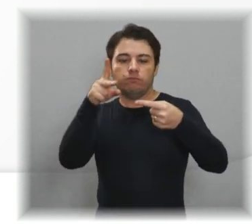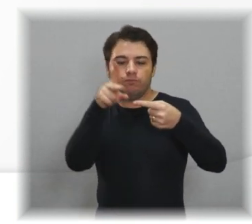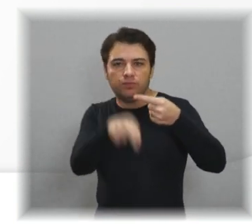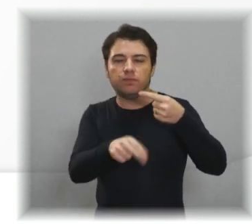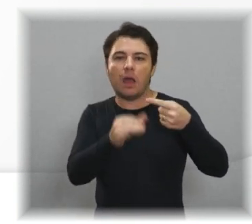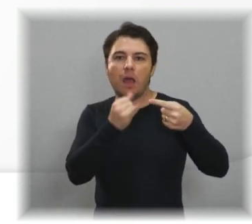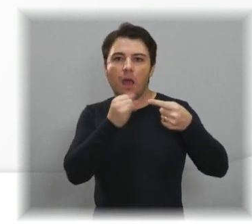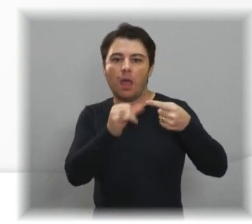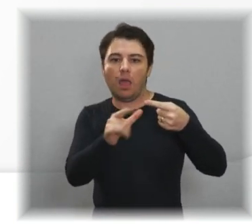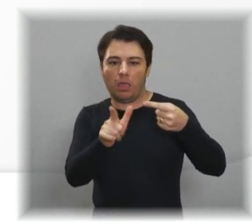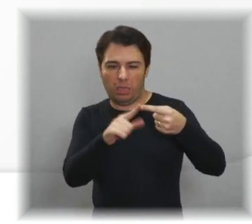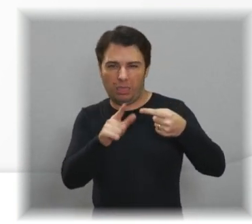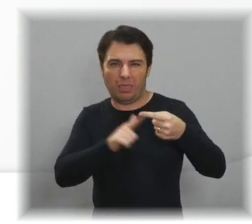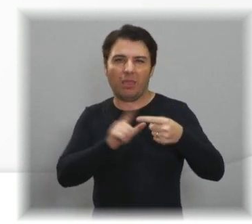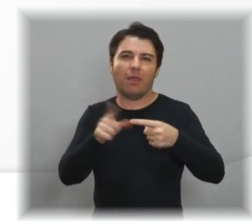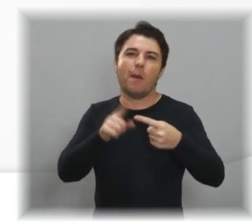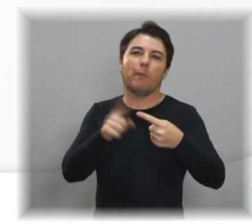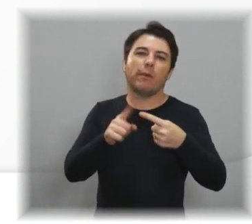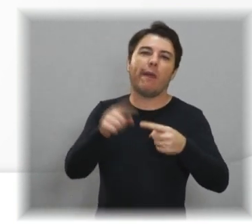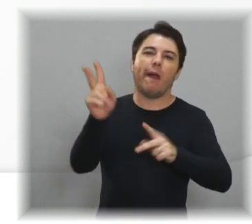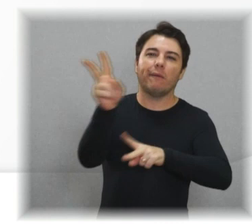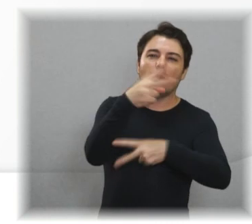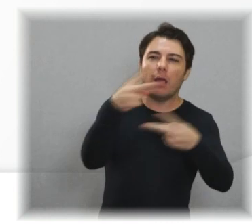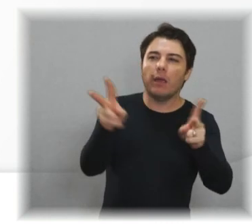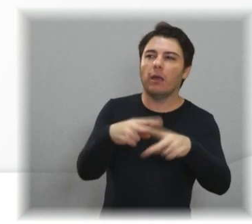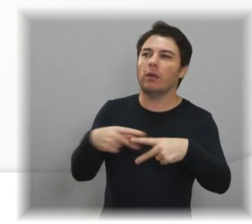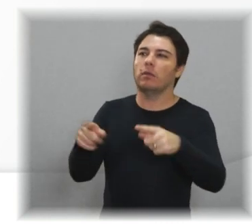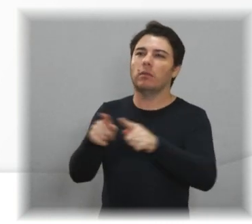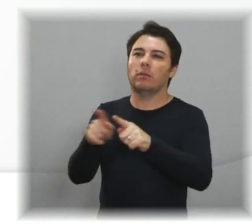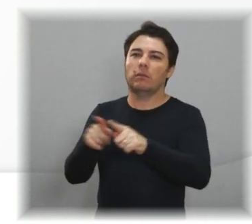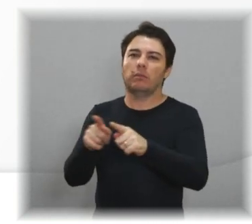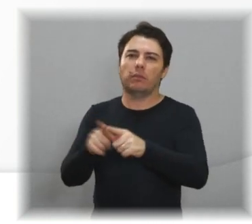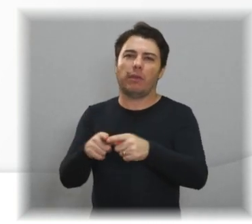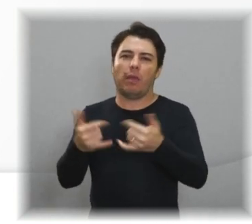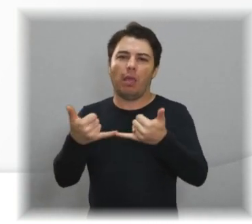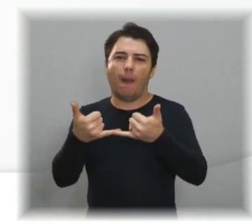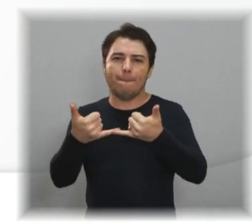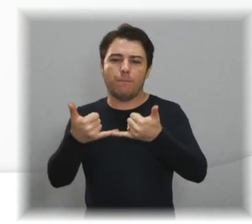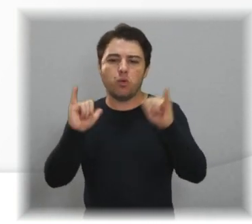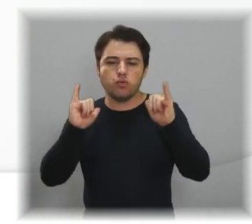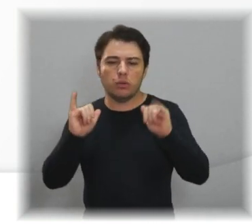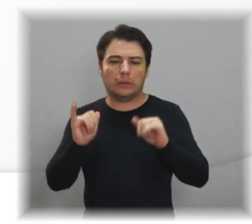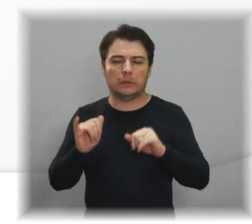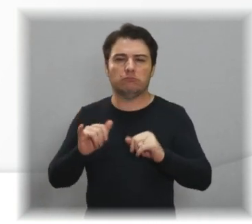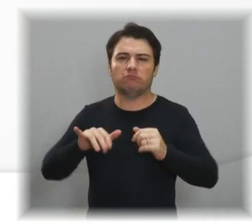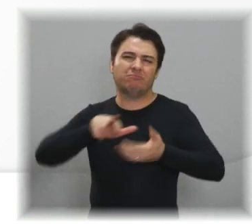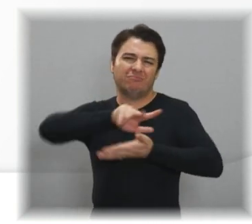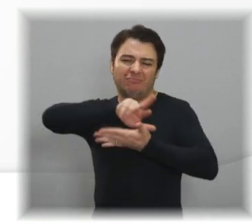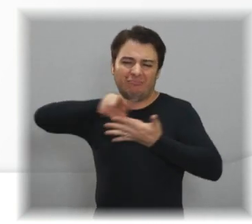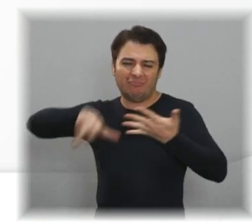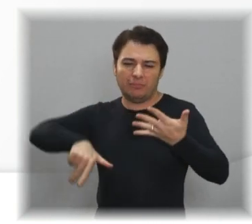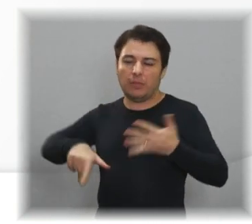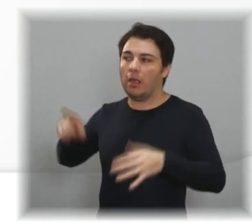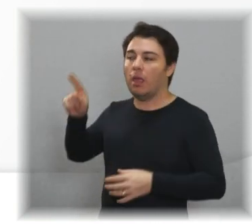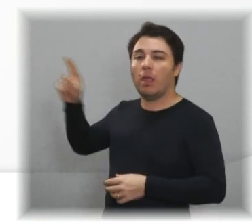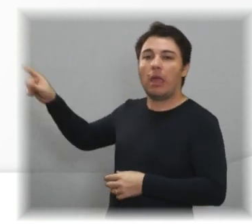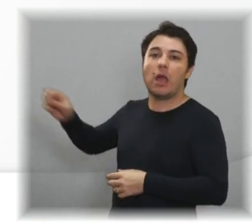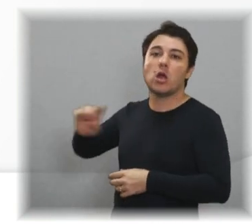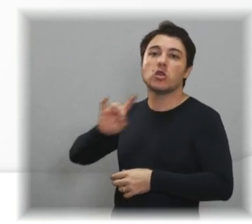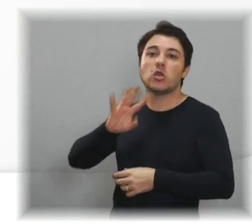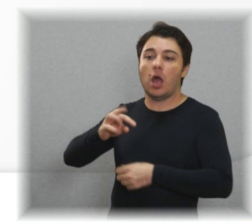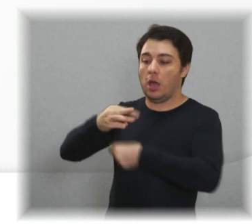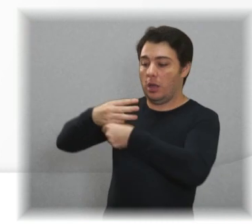67 por cento é descarga vento e árvore dos clientes afetados ver isso só no primeiro trimestre